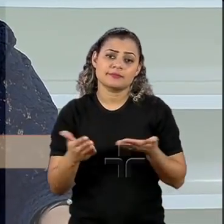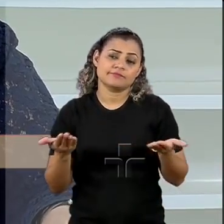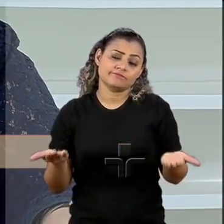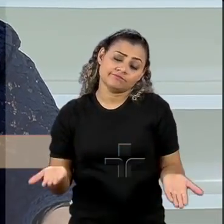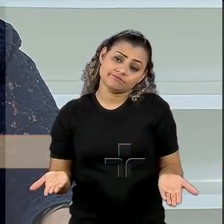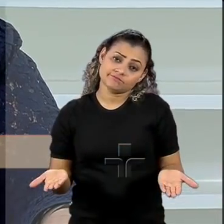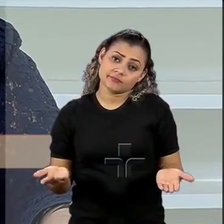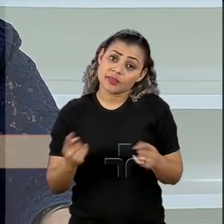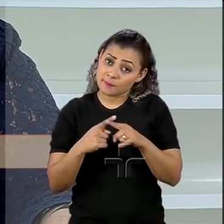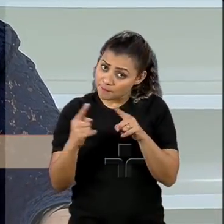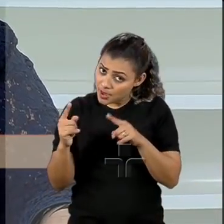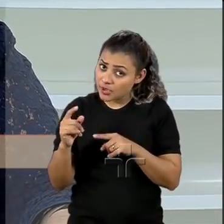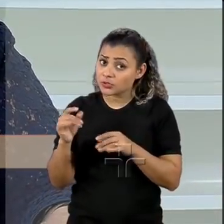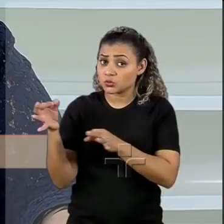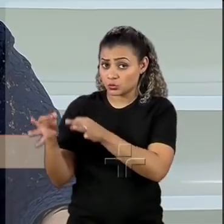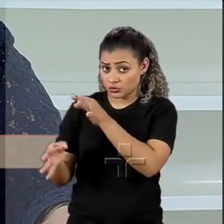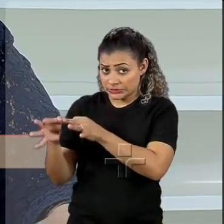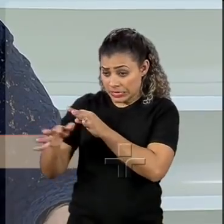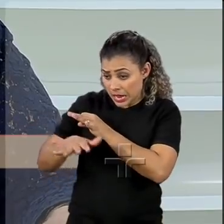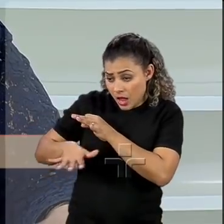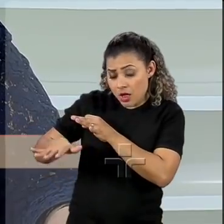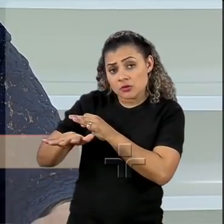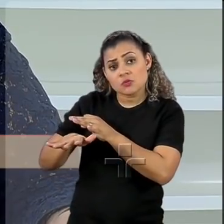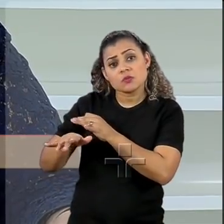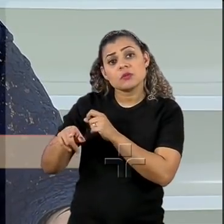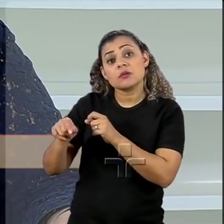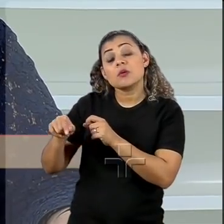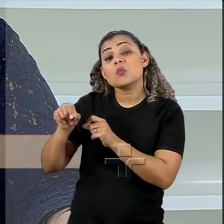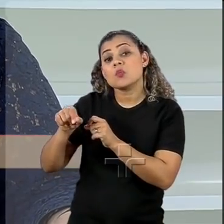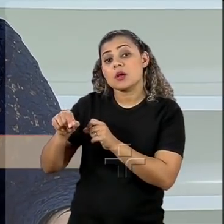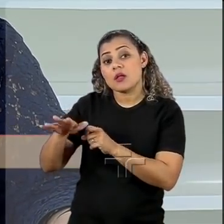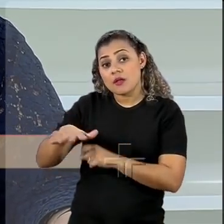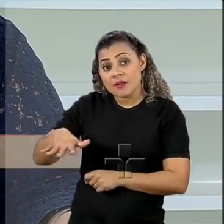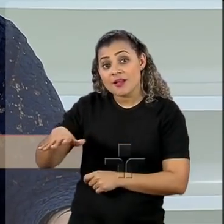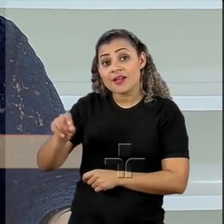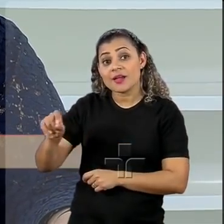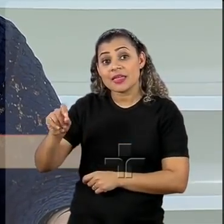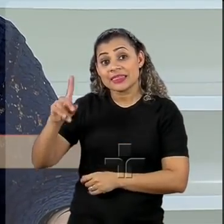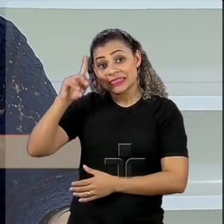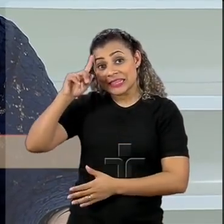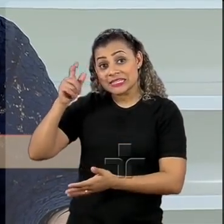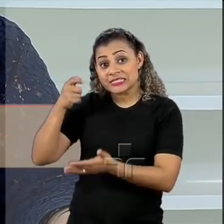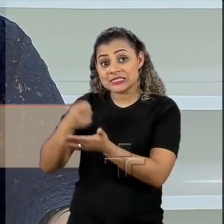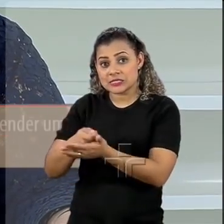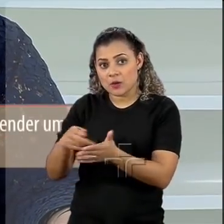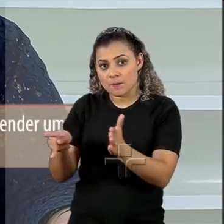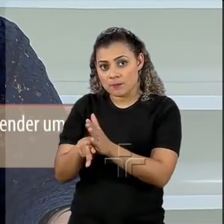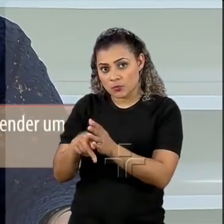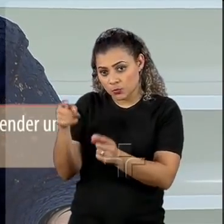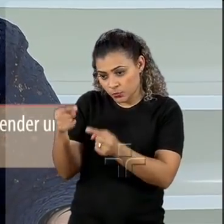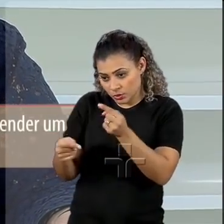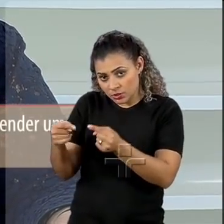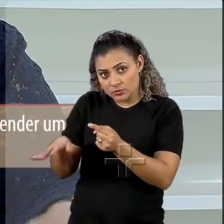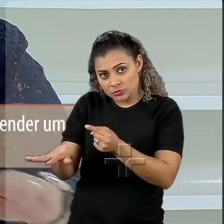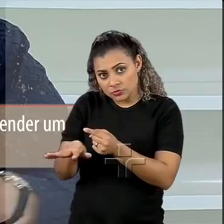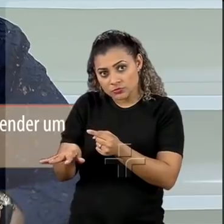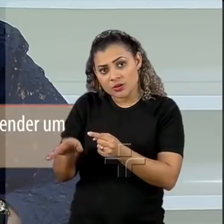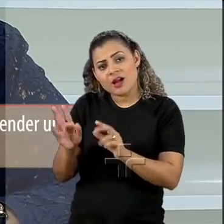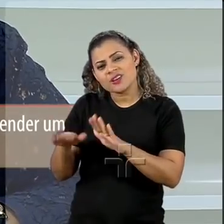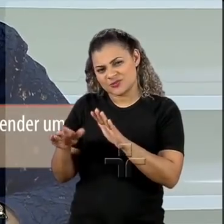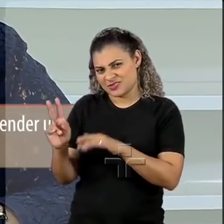o Poder Judiciário, quando é chamado para decidir politicamente, às vezes ele decide